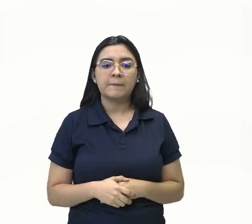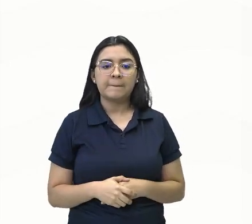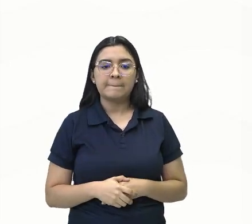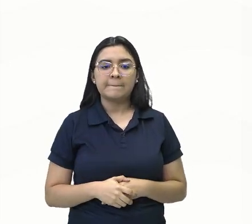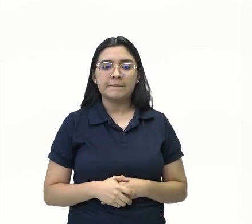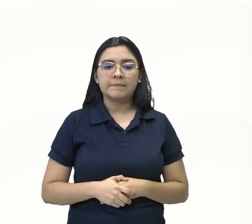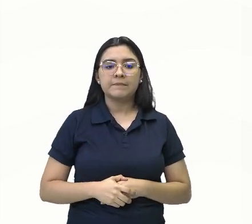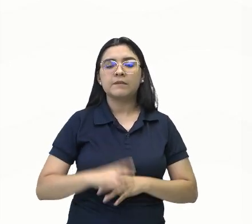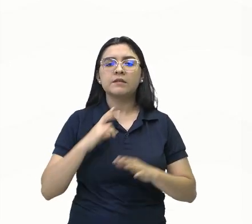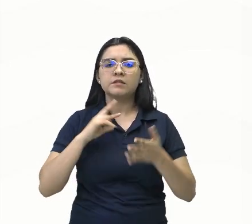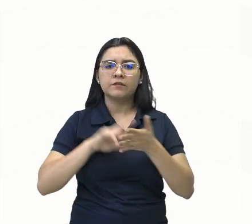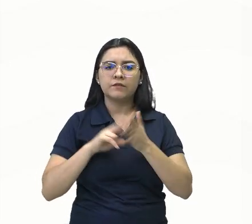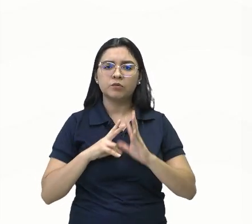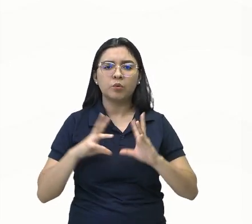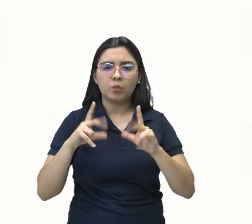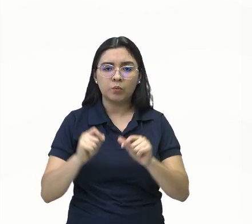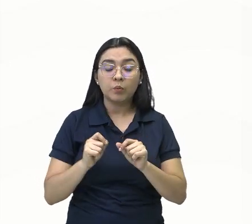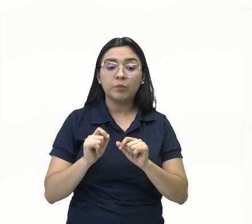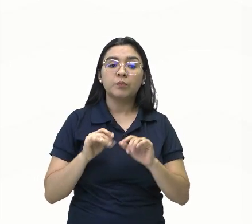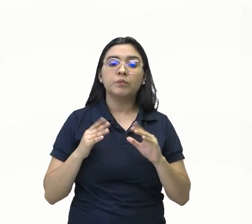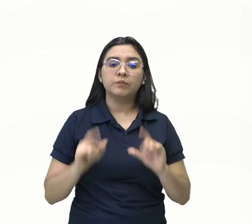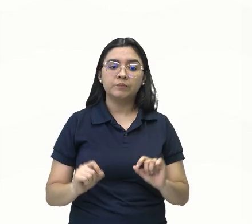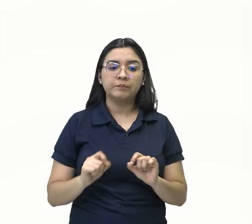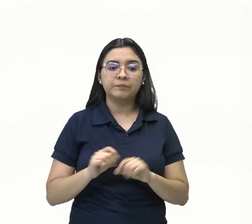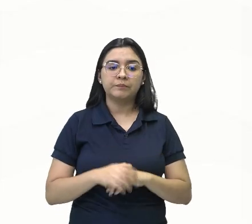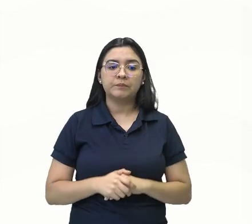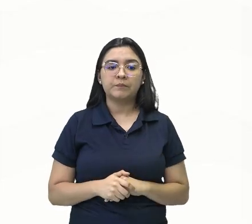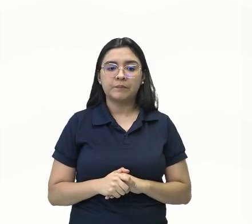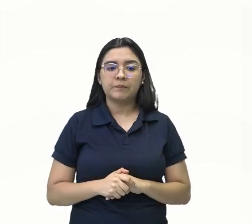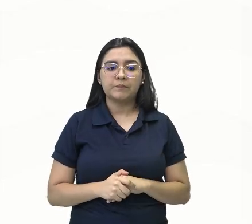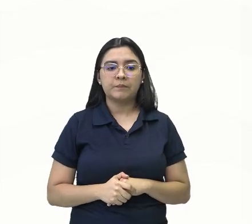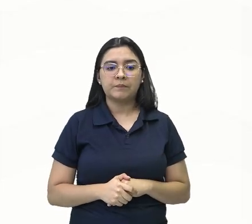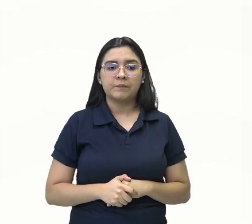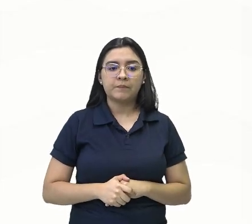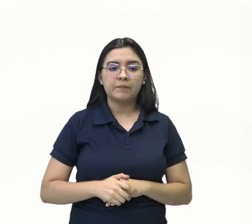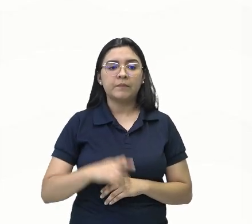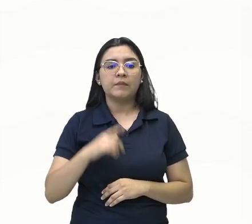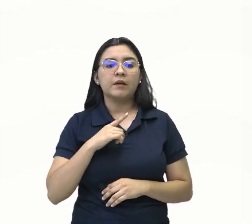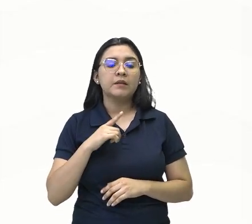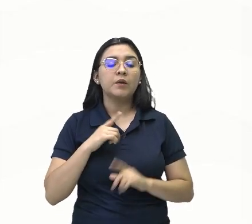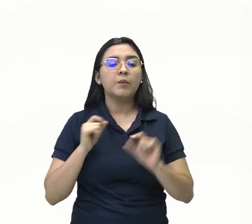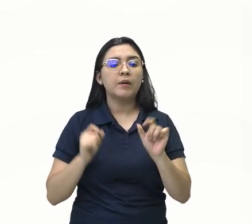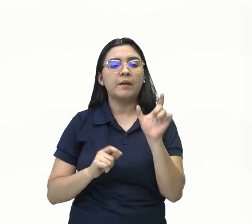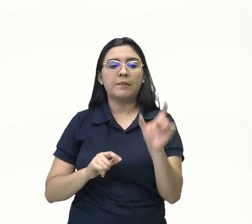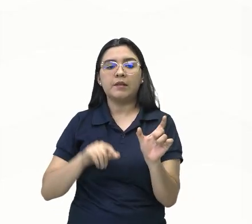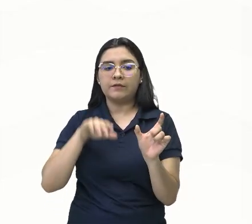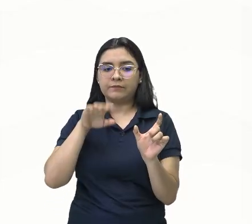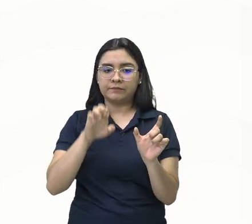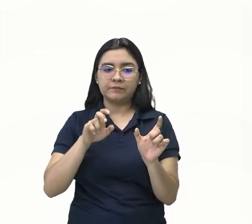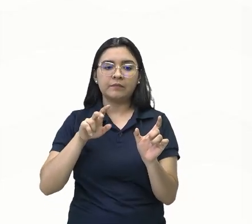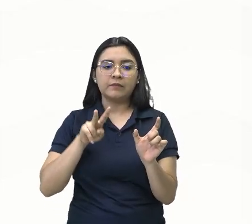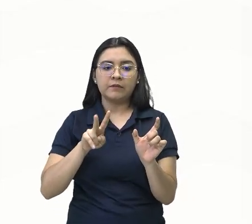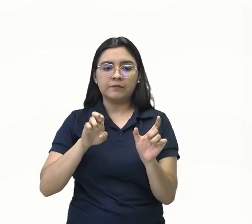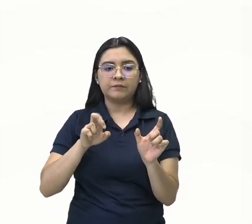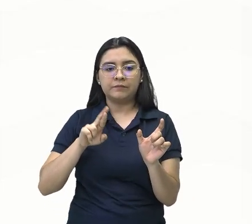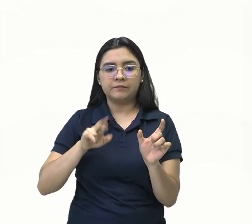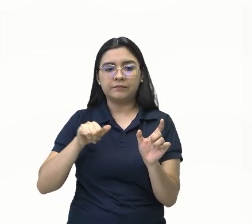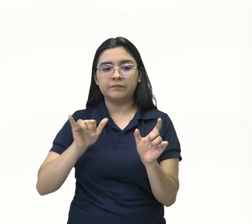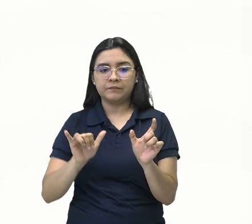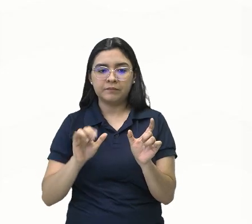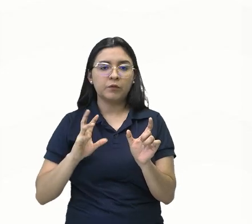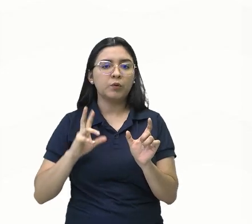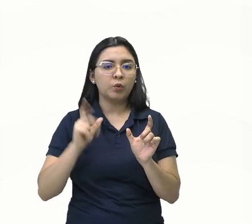everyone, quer dizer todo mundo. Everyone, a palavrinha every é um advérbio, quer dizer cada, todos, né?